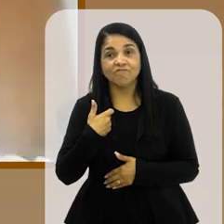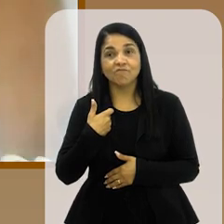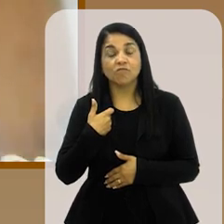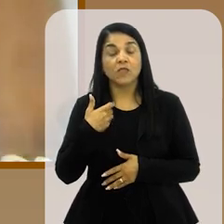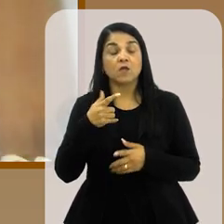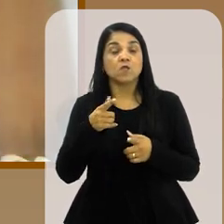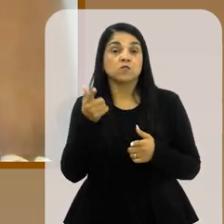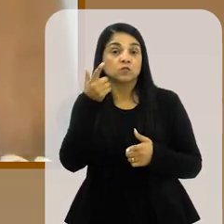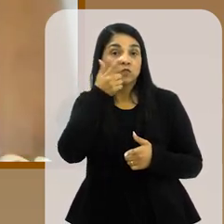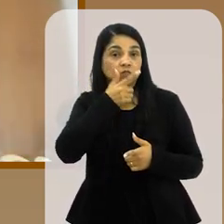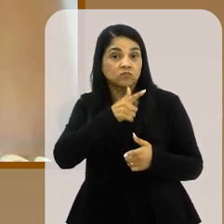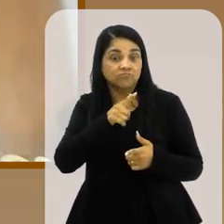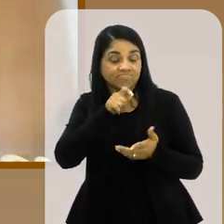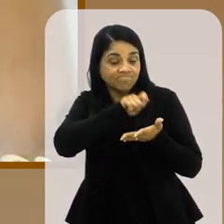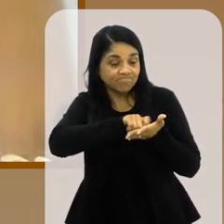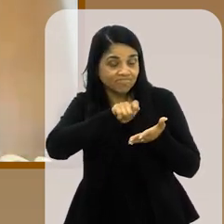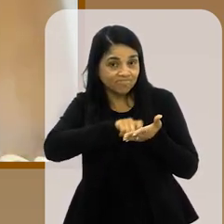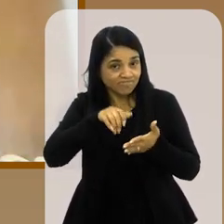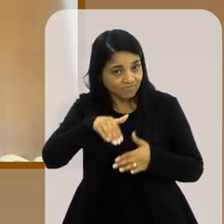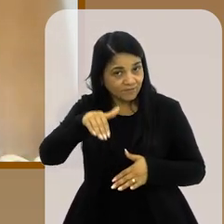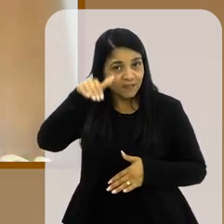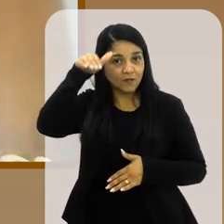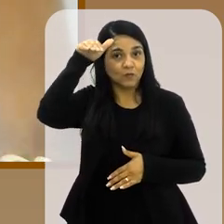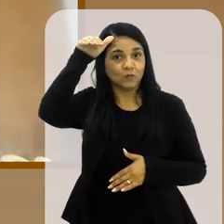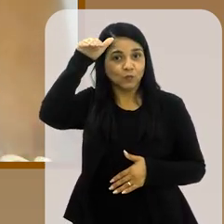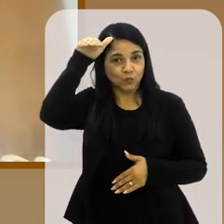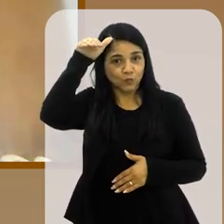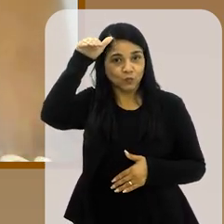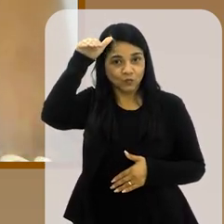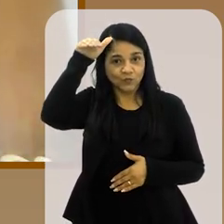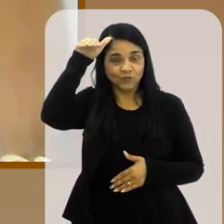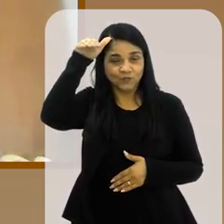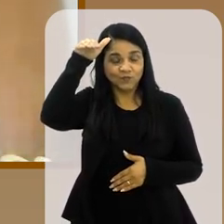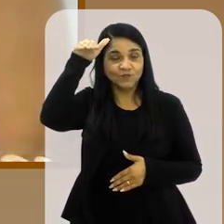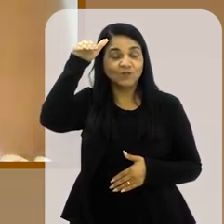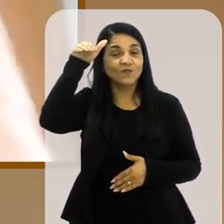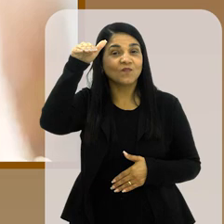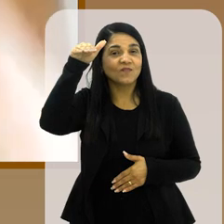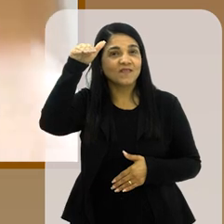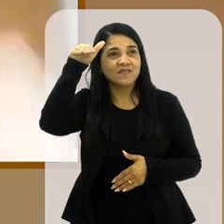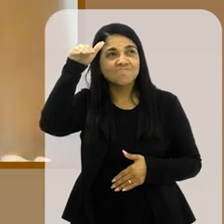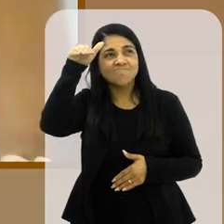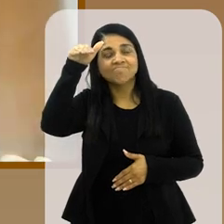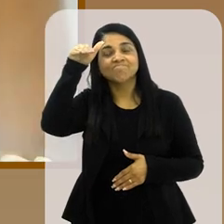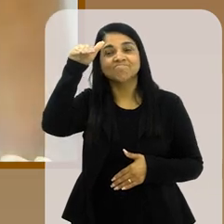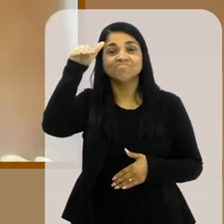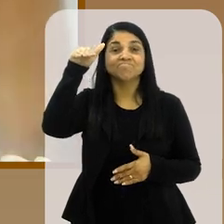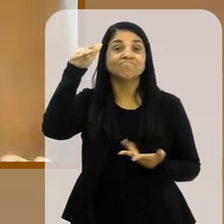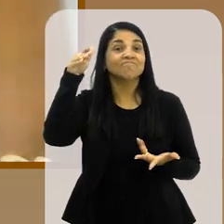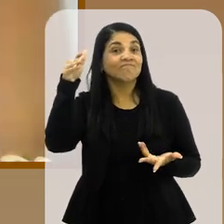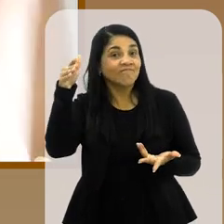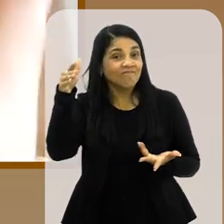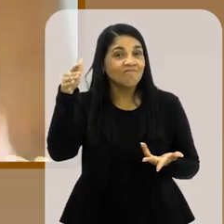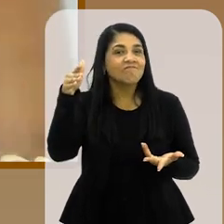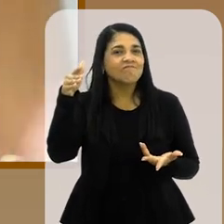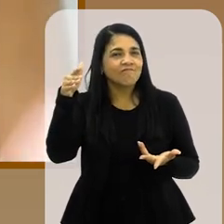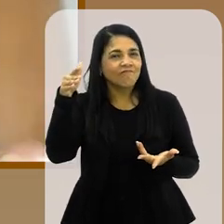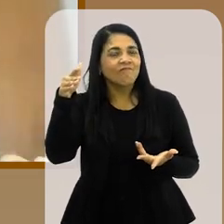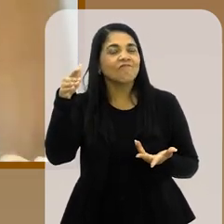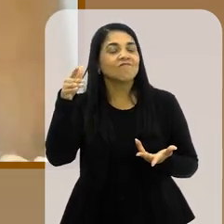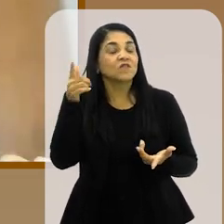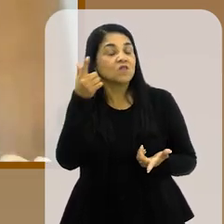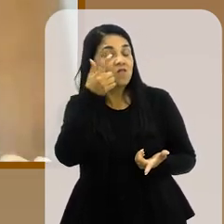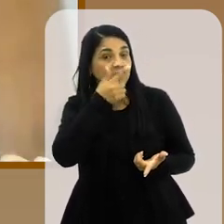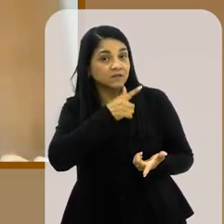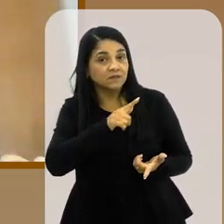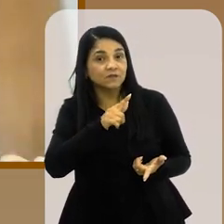tom e vou para um público mais para cima, né? Mas subo bastante,